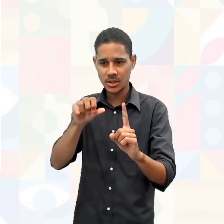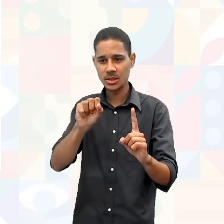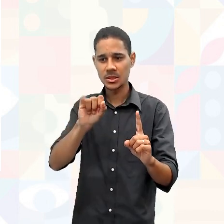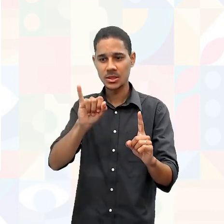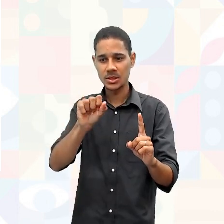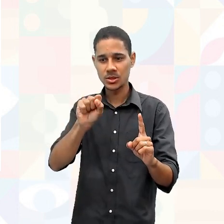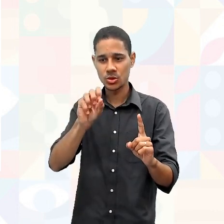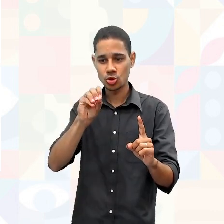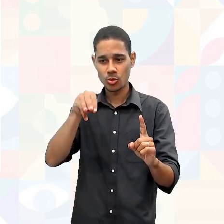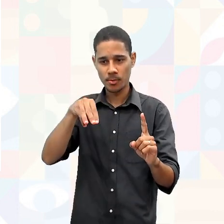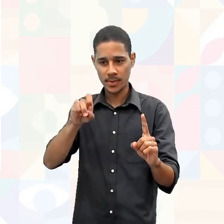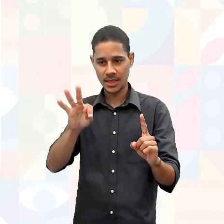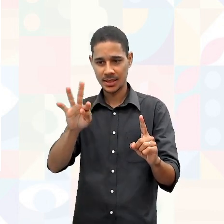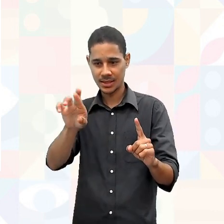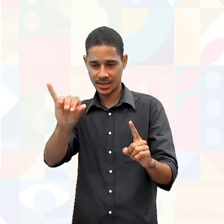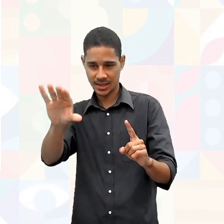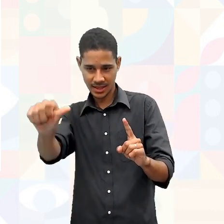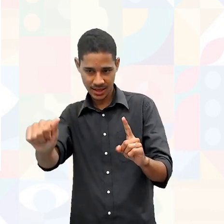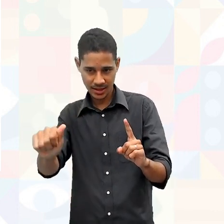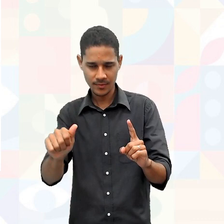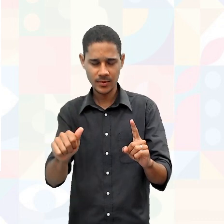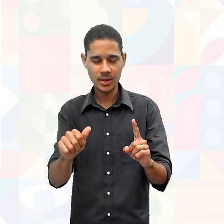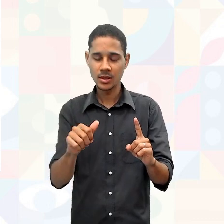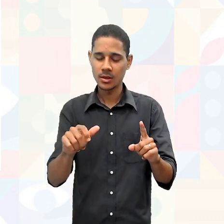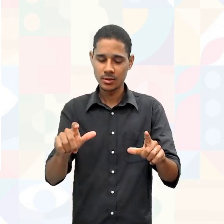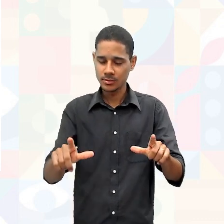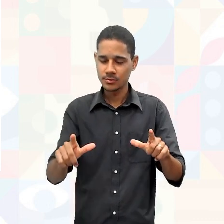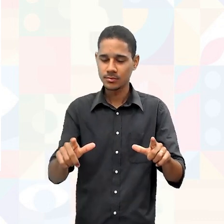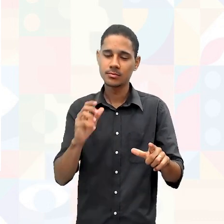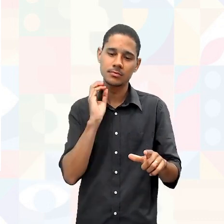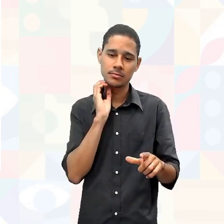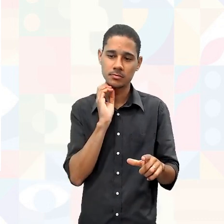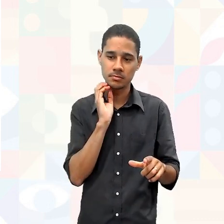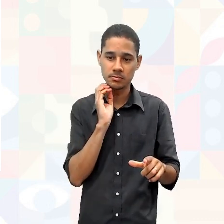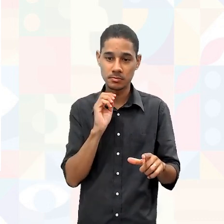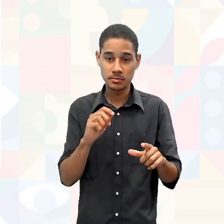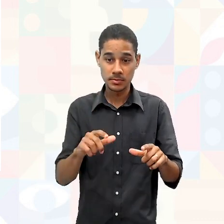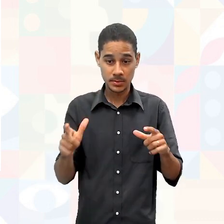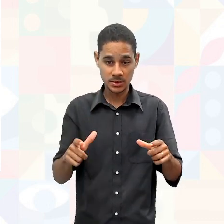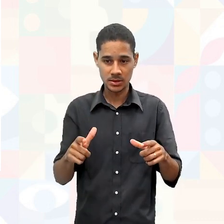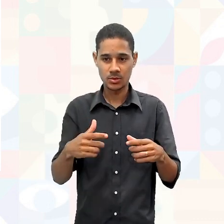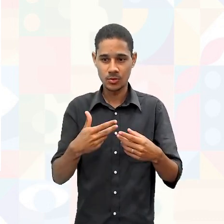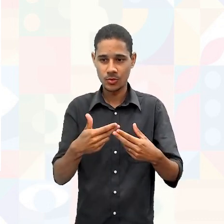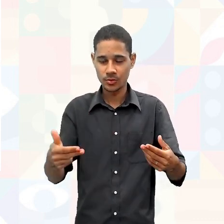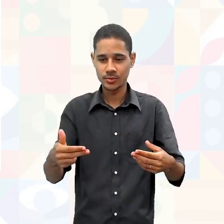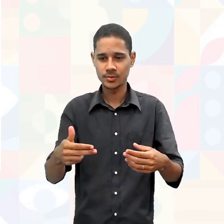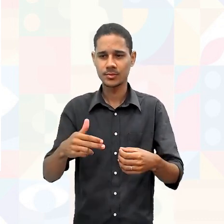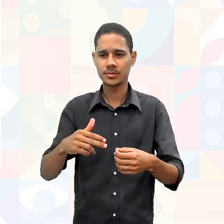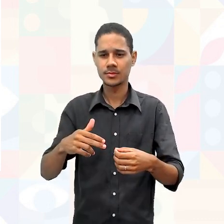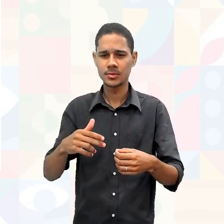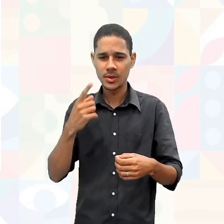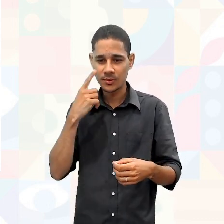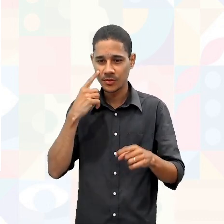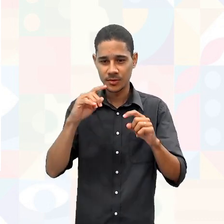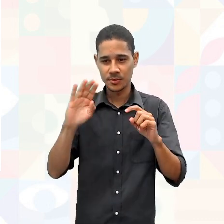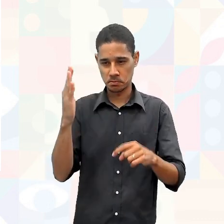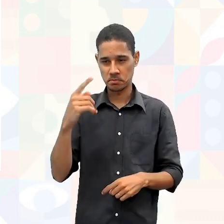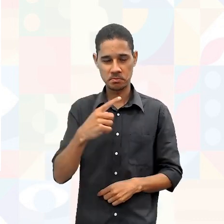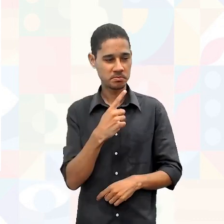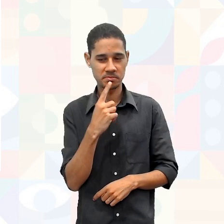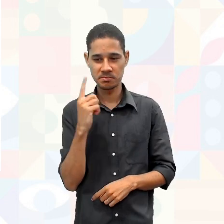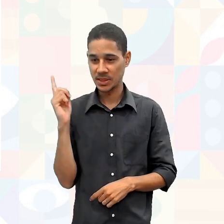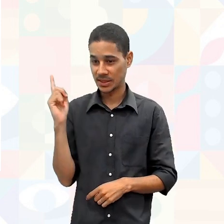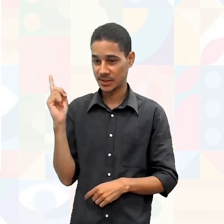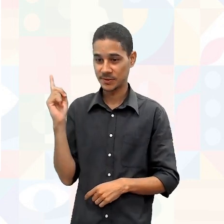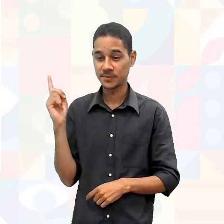hidráulicas, onde você tem um processo de simplificação das peças sanitárias, por exemplo. Aqui você tem um exemplo de um banheiro, e